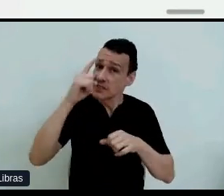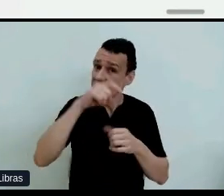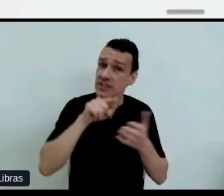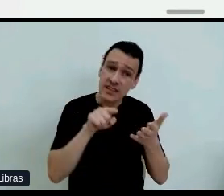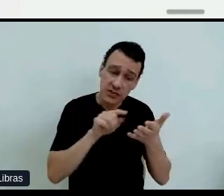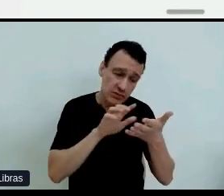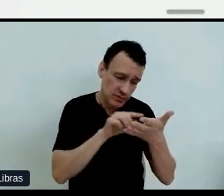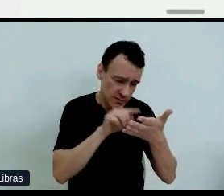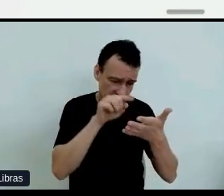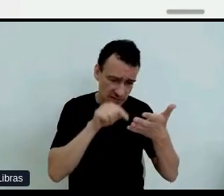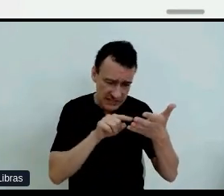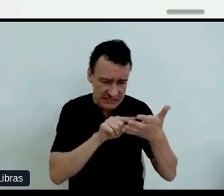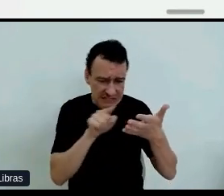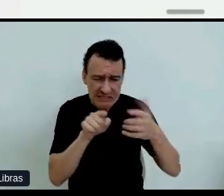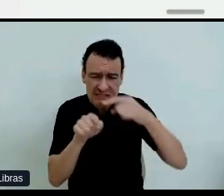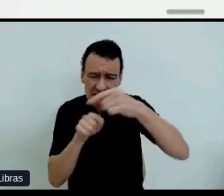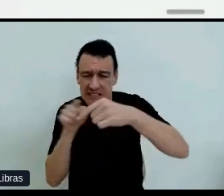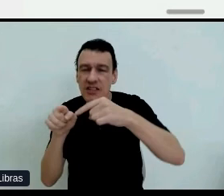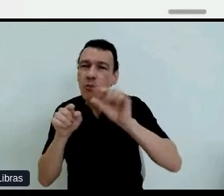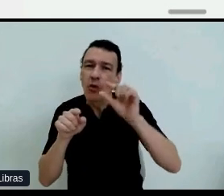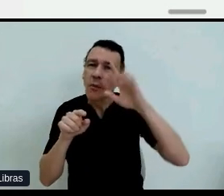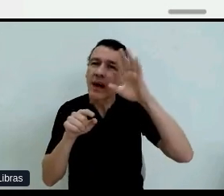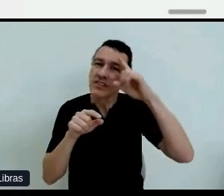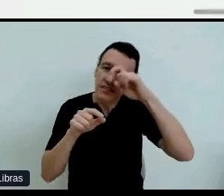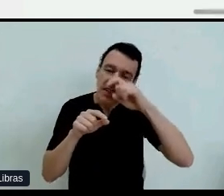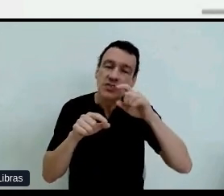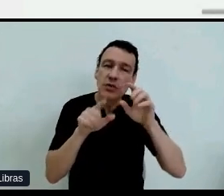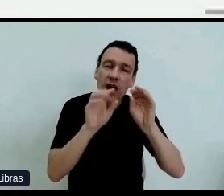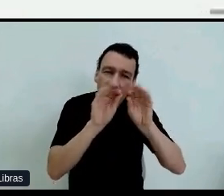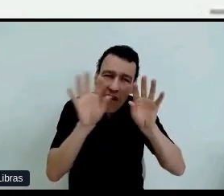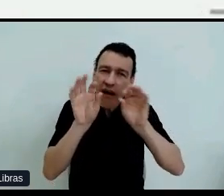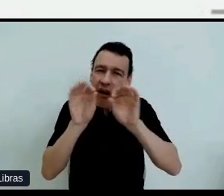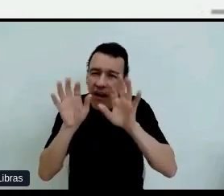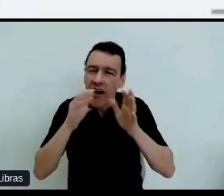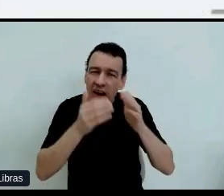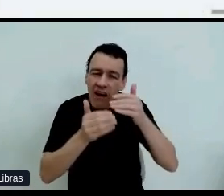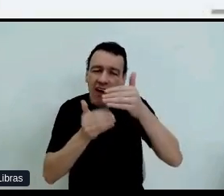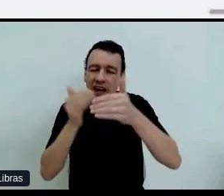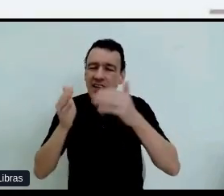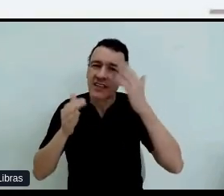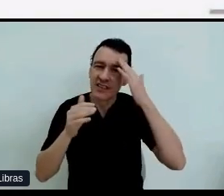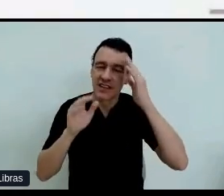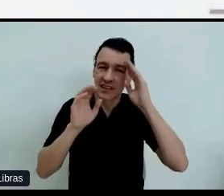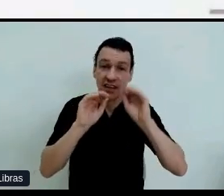Então. E aí o desenvolvedor ele acaba usando